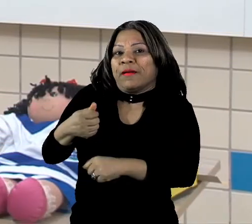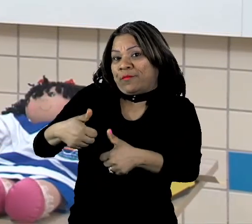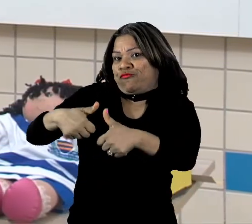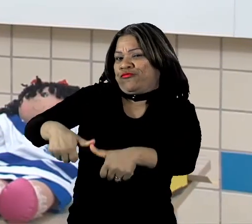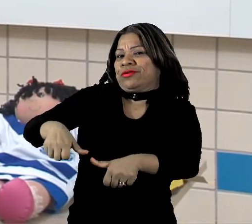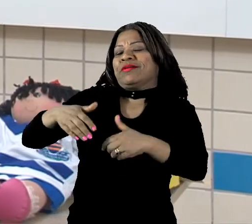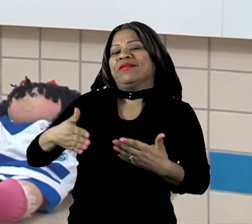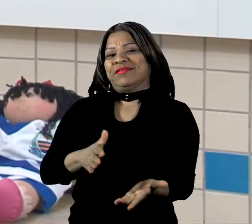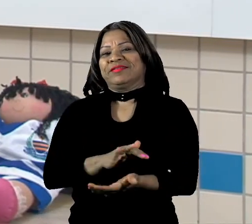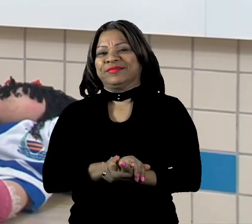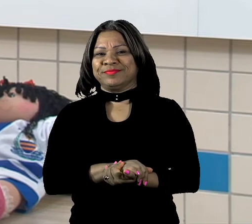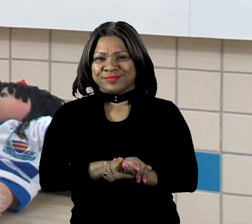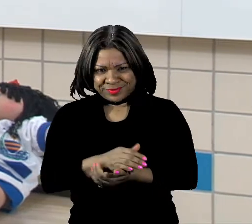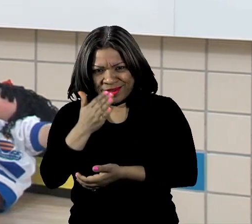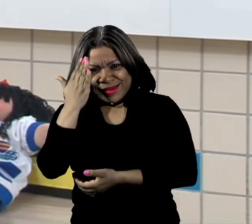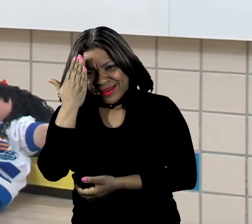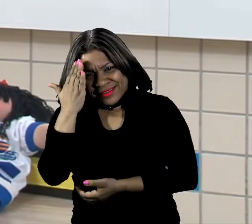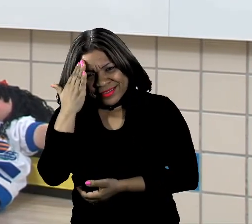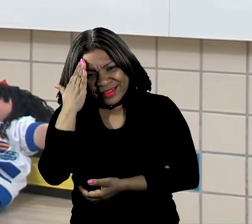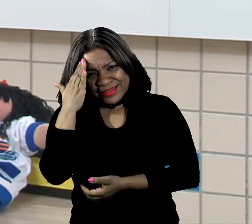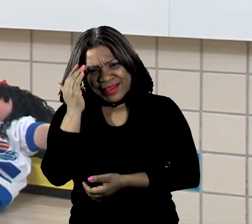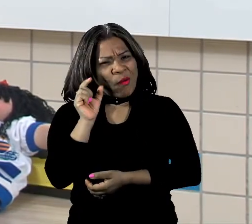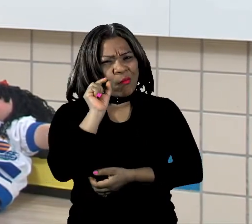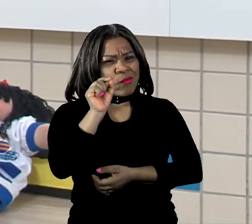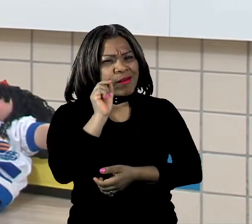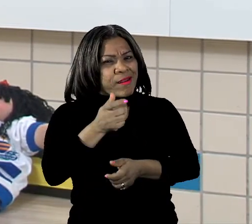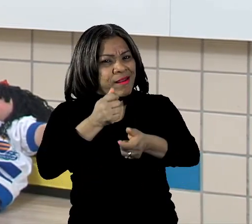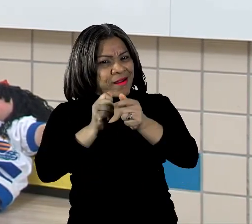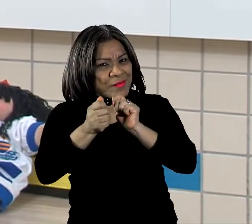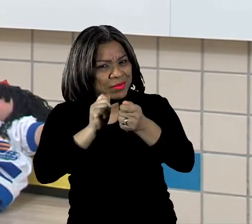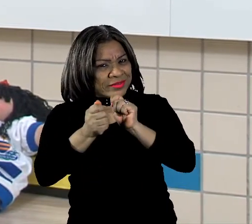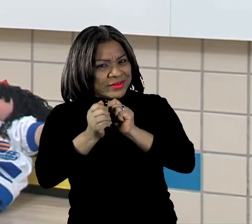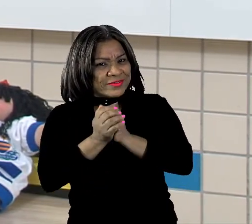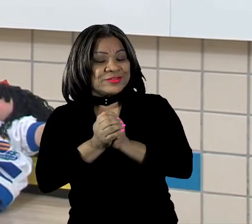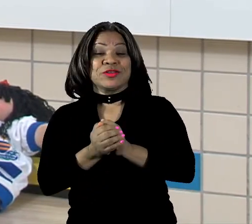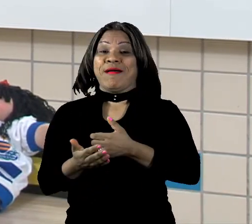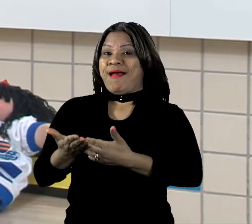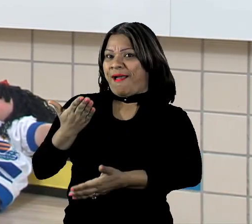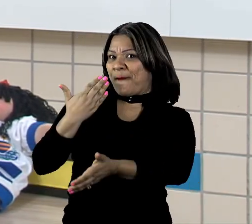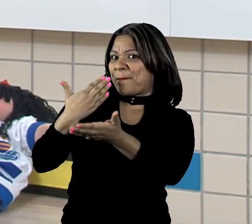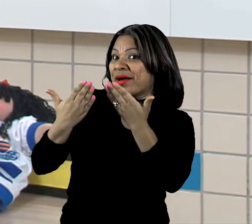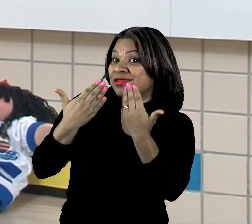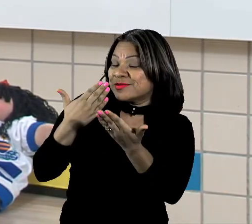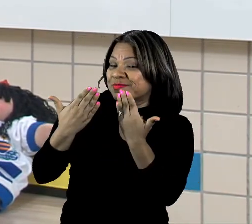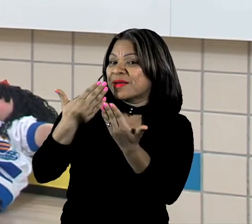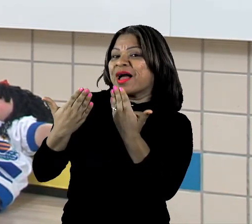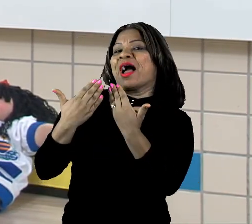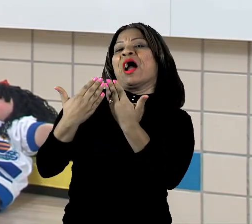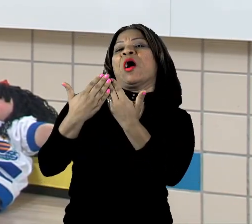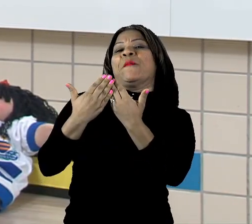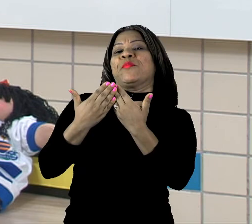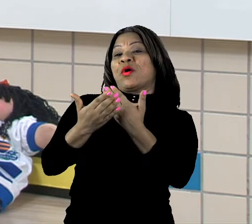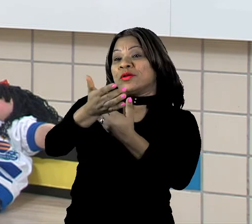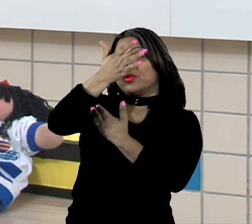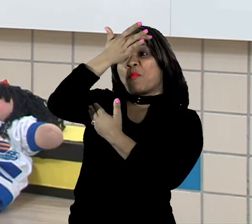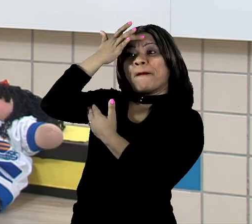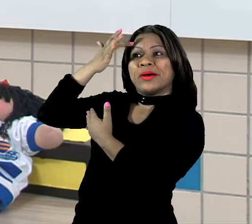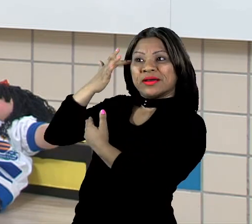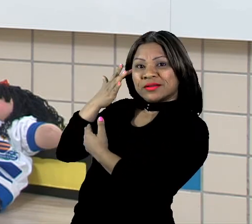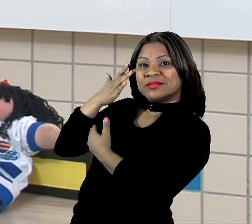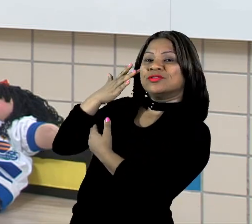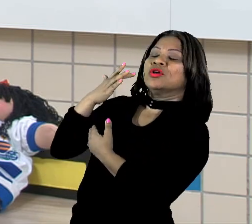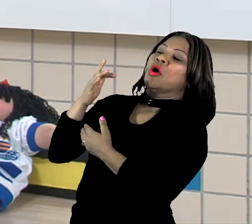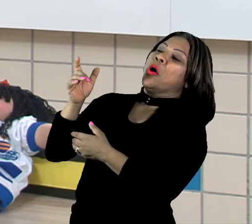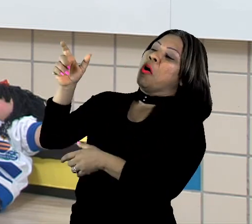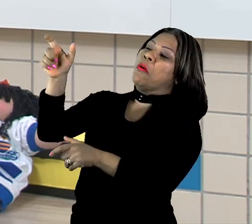crianças, entenderam direitinho o que é uma entrevista? É um bate-papo entre uma pessoa e um grupo, ou entre duas